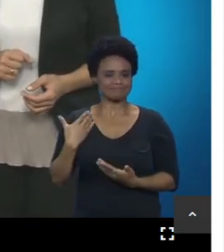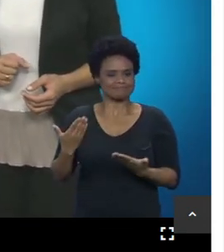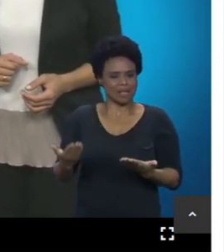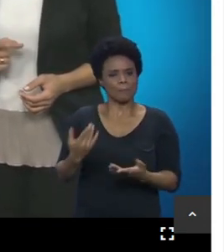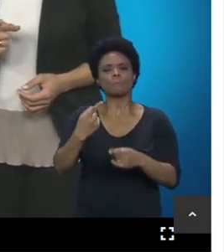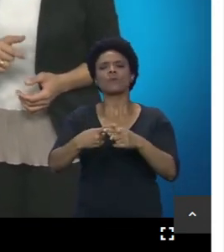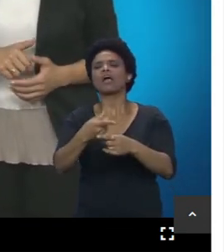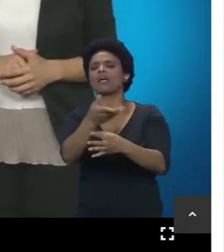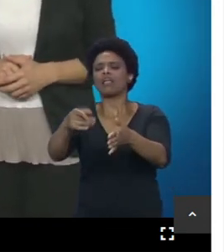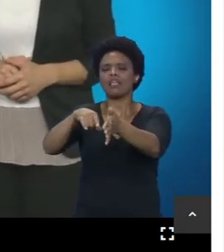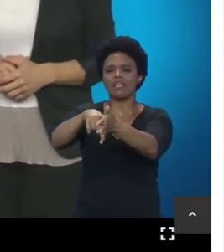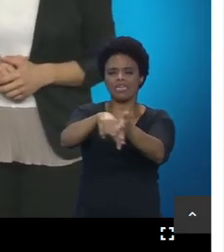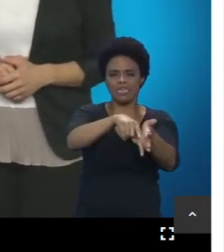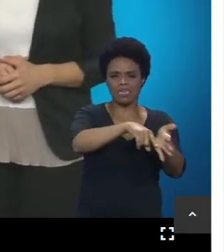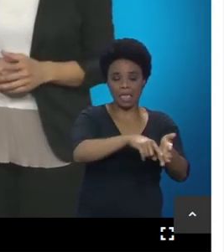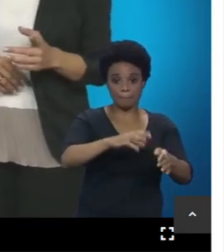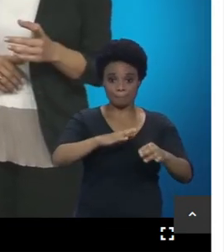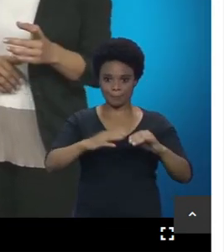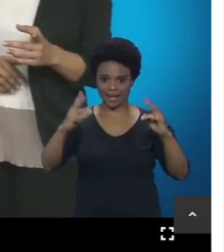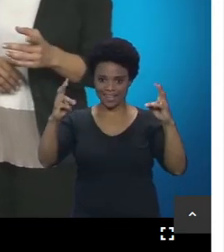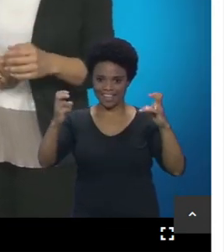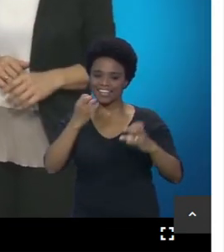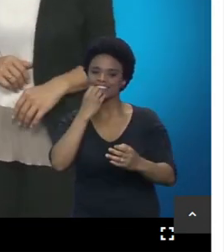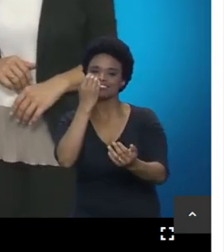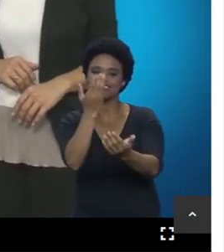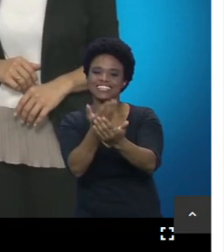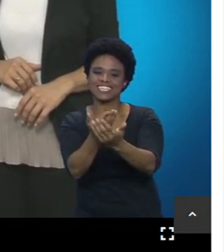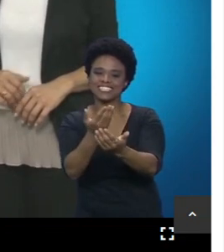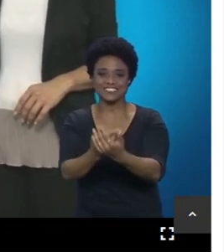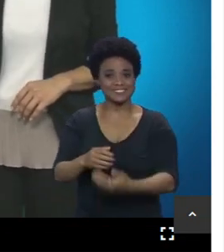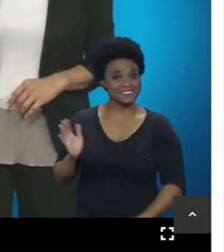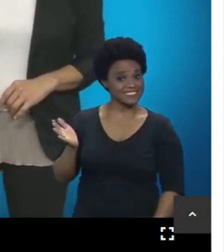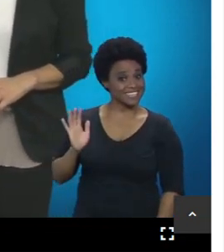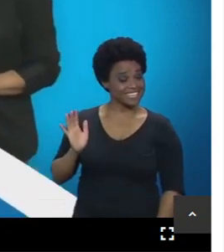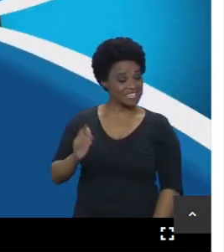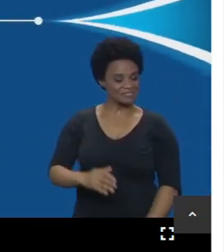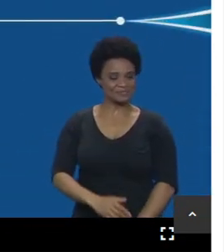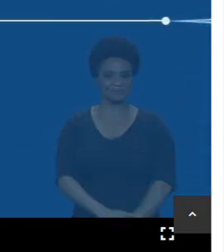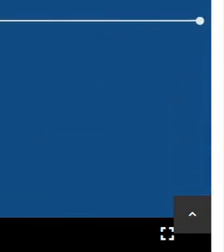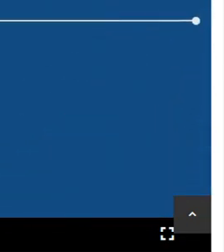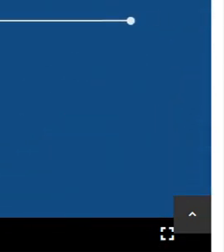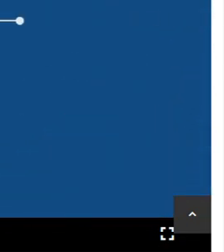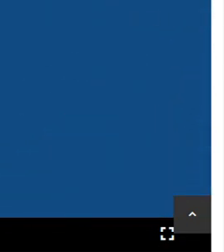isso, por que você não pesquisa mais sobre o assunto? Bons estudos e até mais!